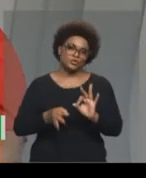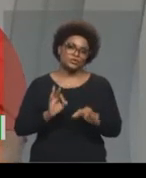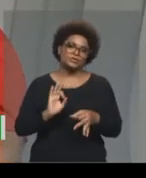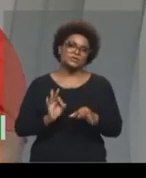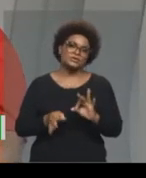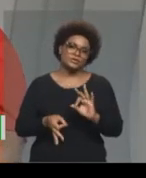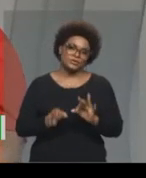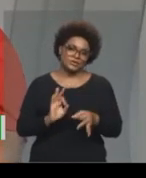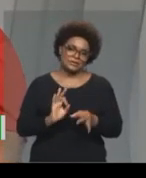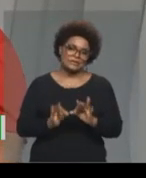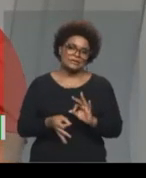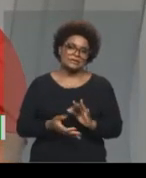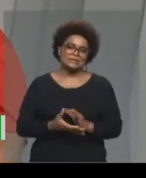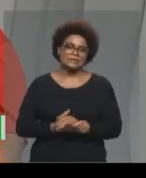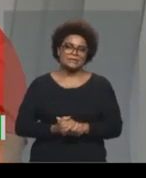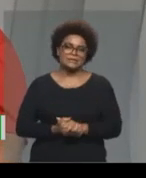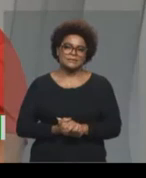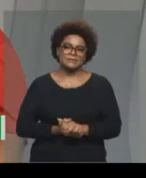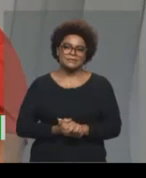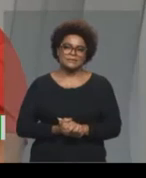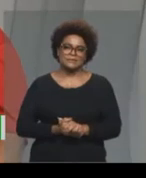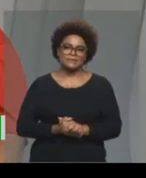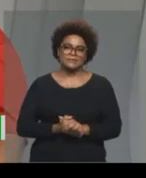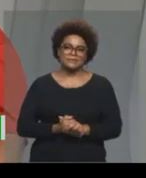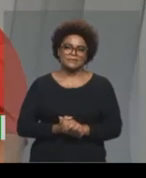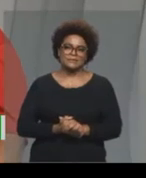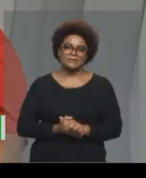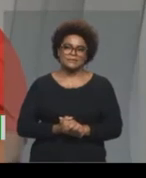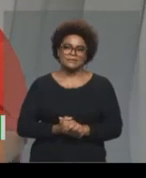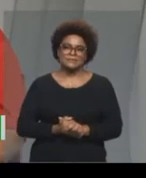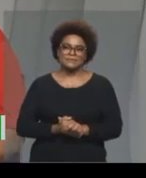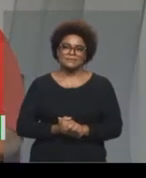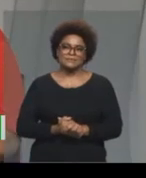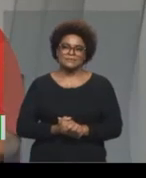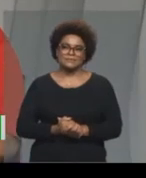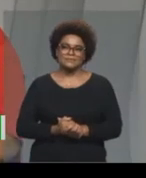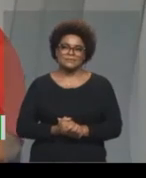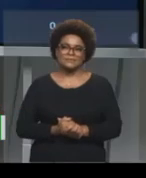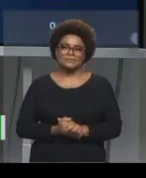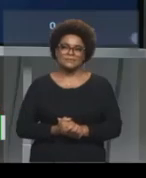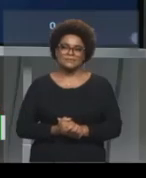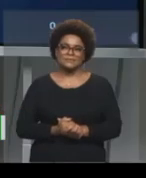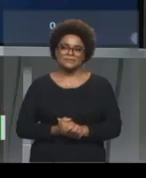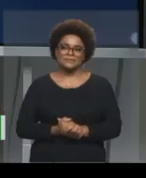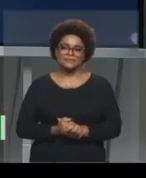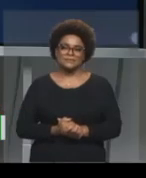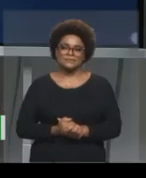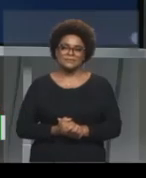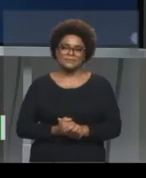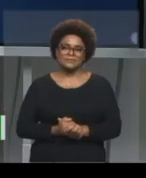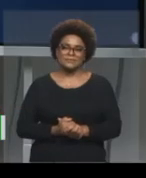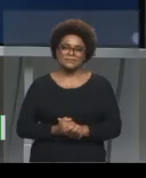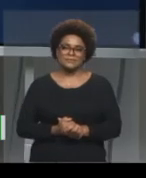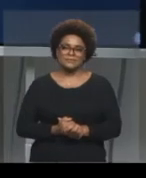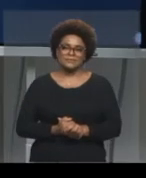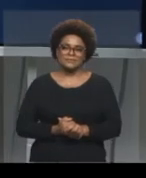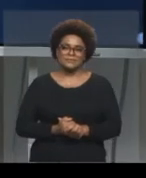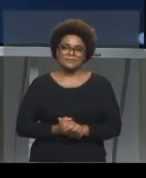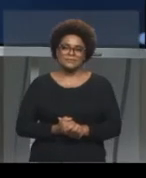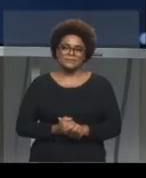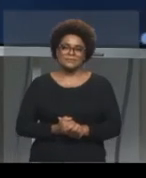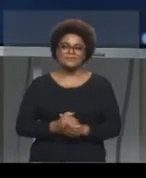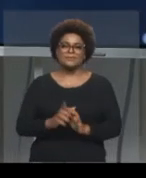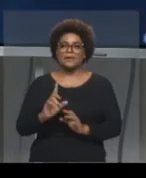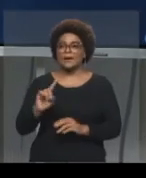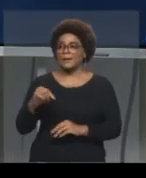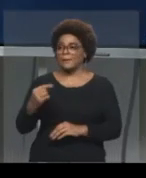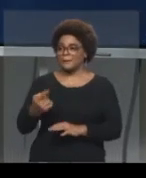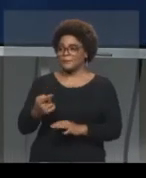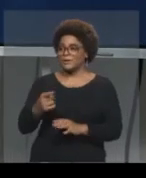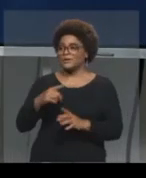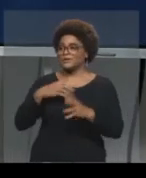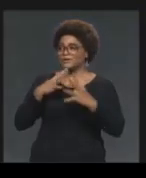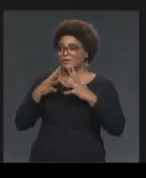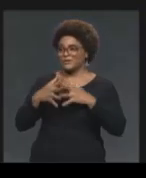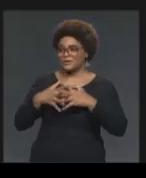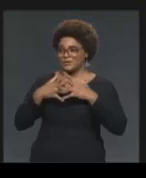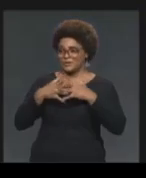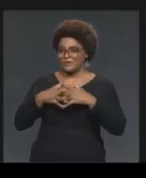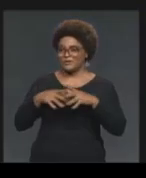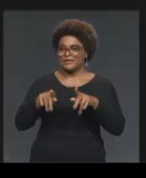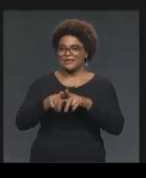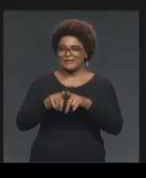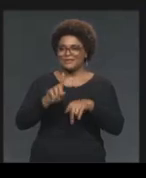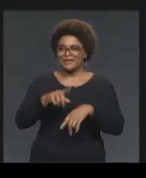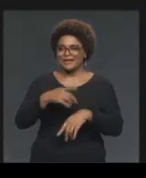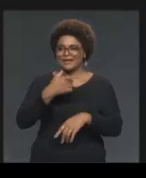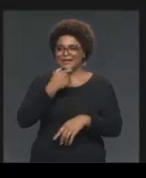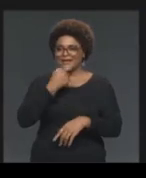fairness quer dizer justiça, então, ok? Ok, professora, a próxima dúvida também é para você. Como saber